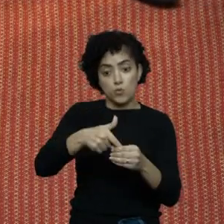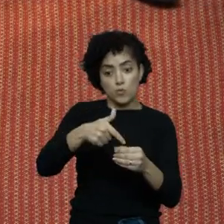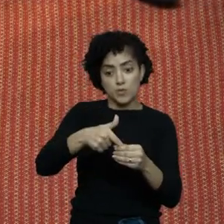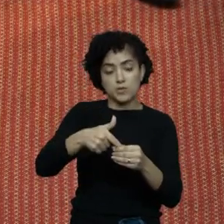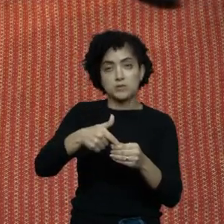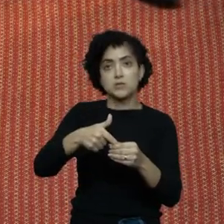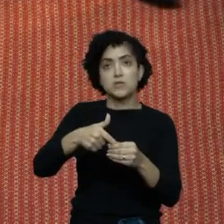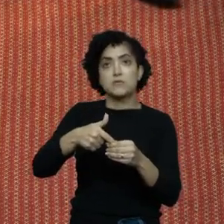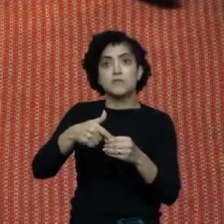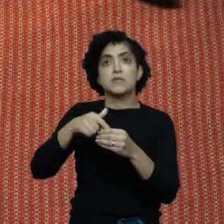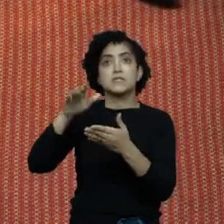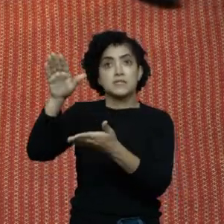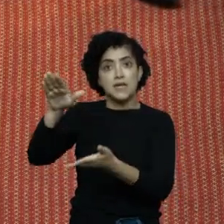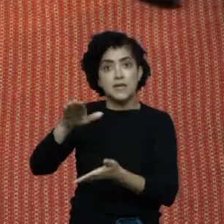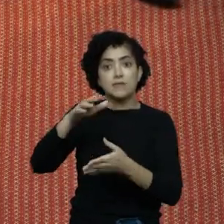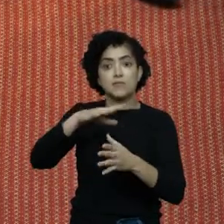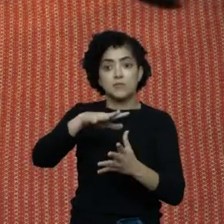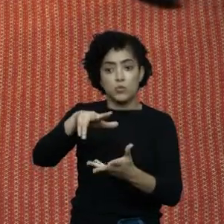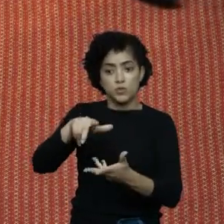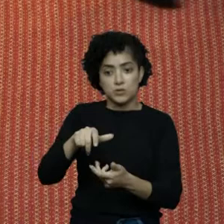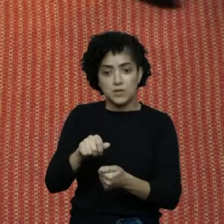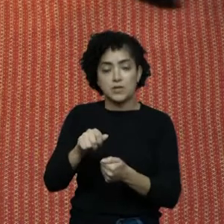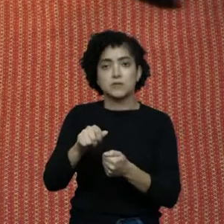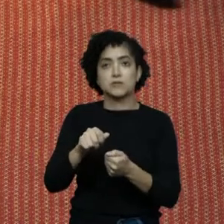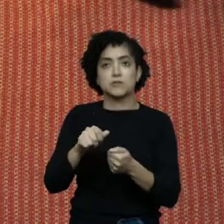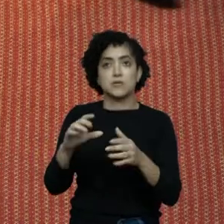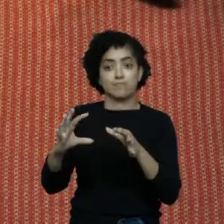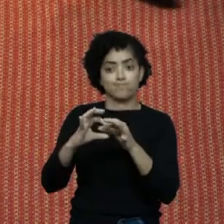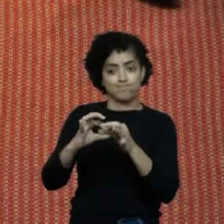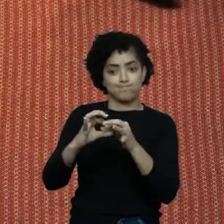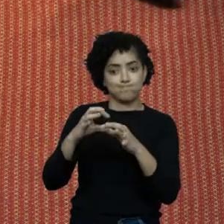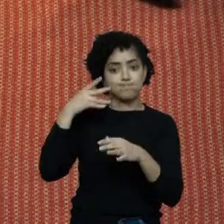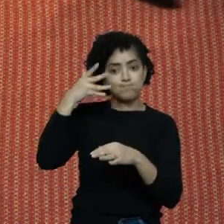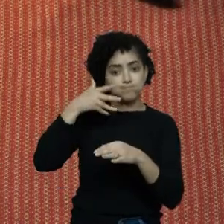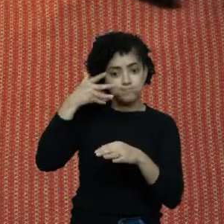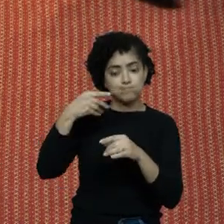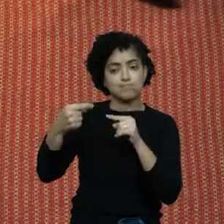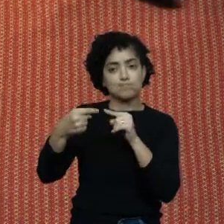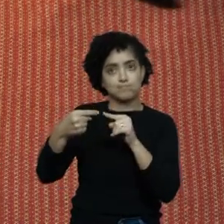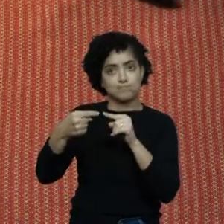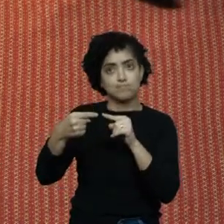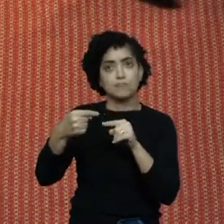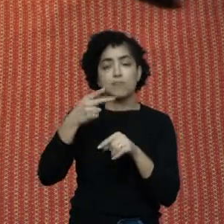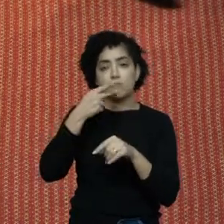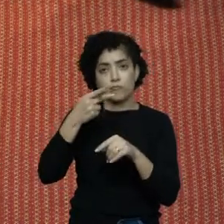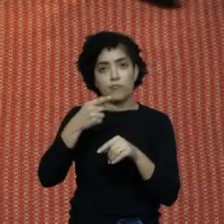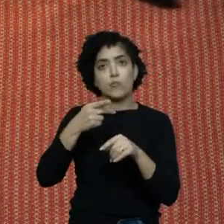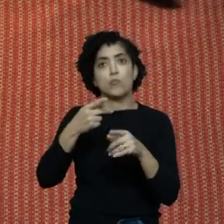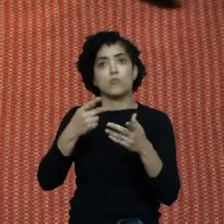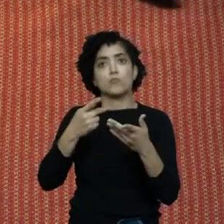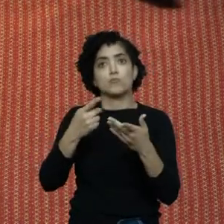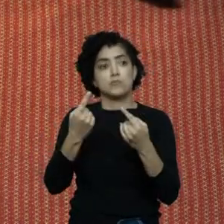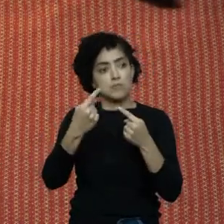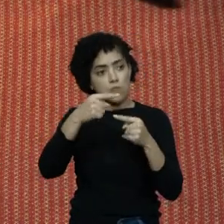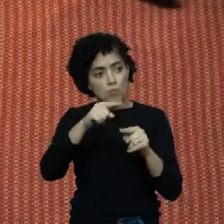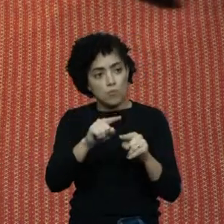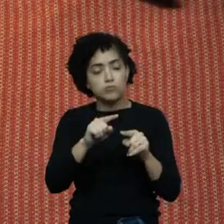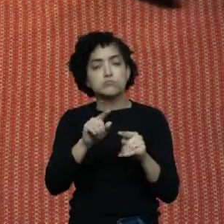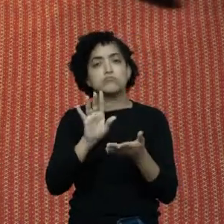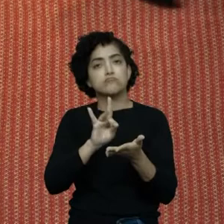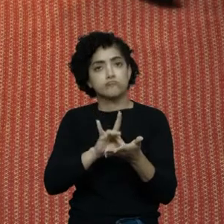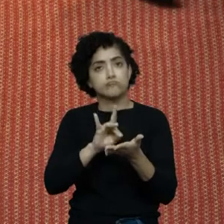importados ele aliou o seu discurso a prática Ele disse que iria combater isso e realmente o fez